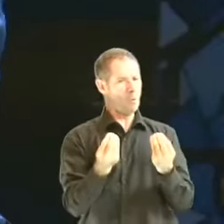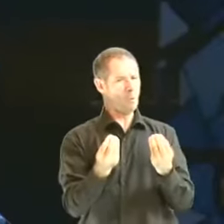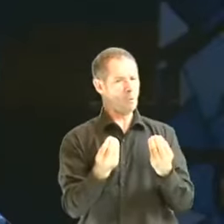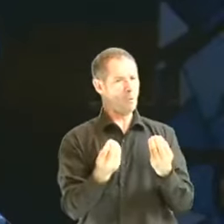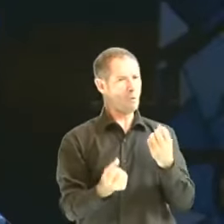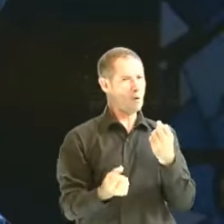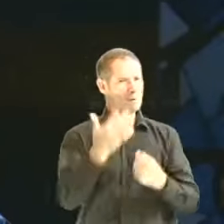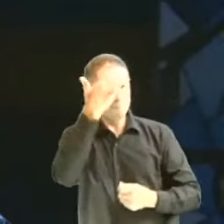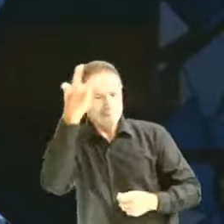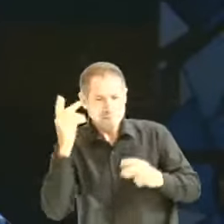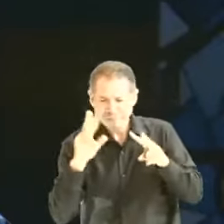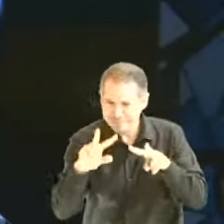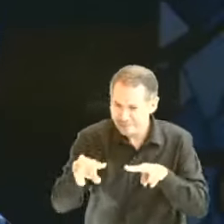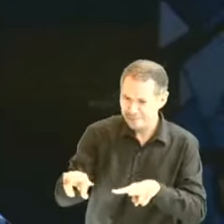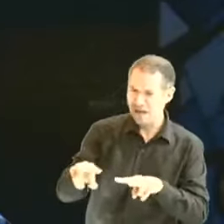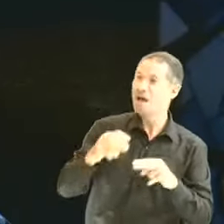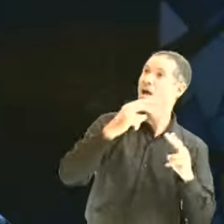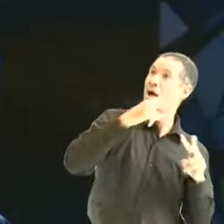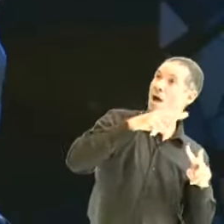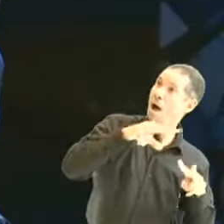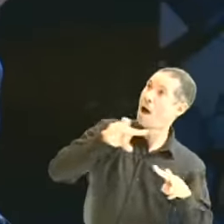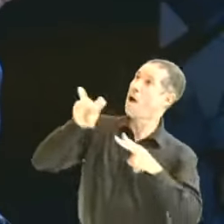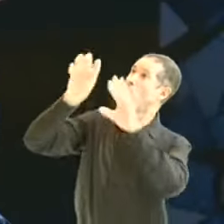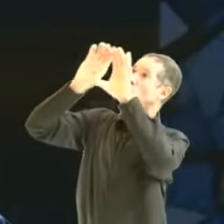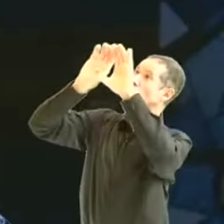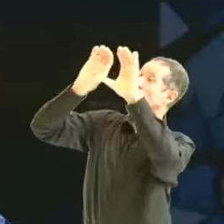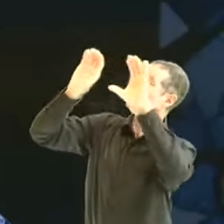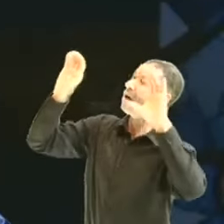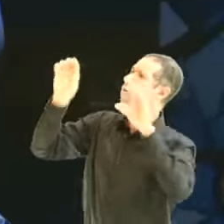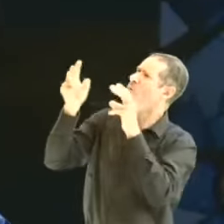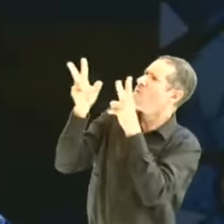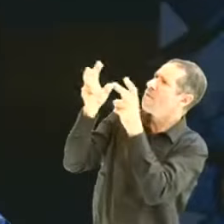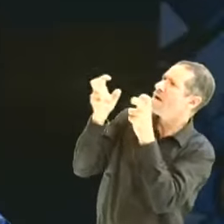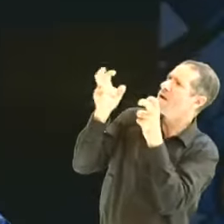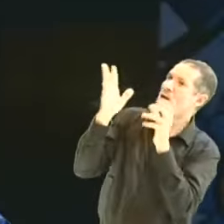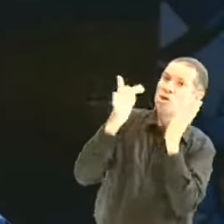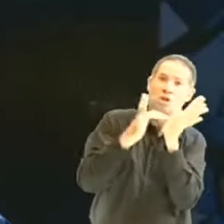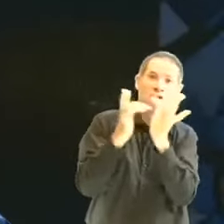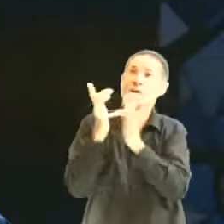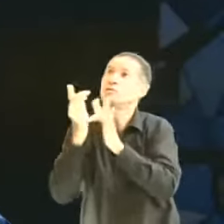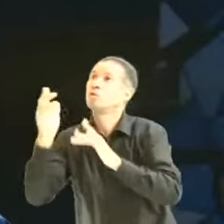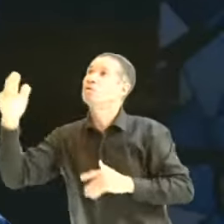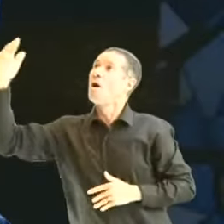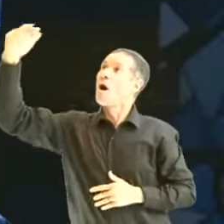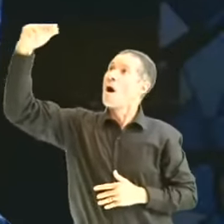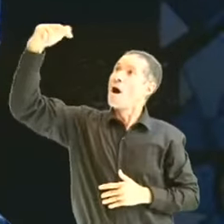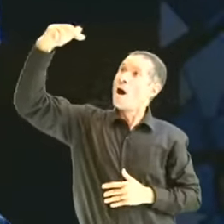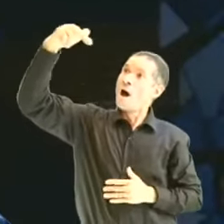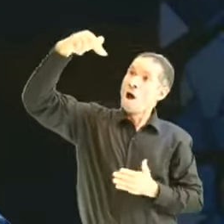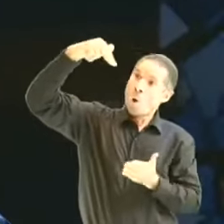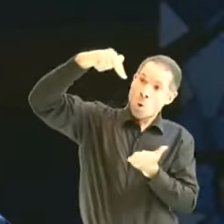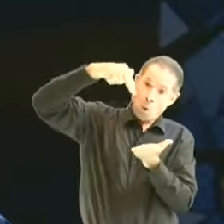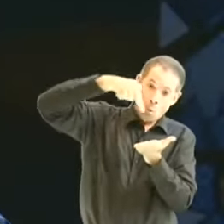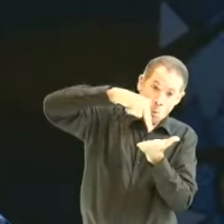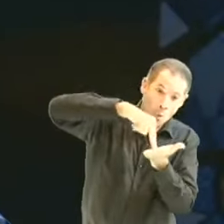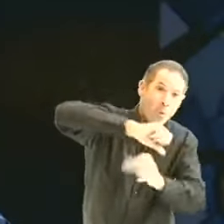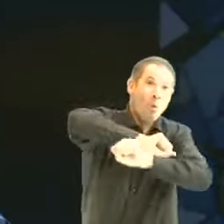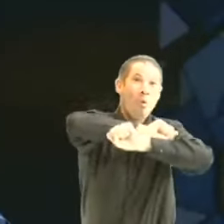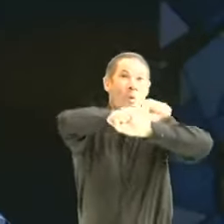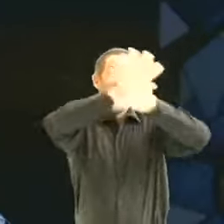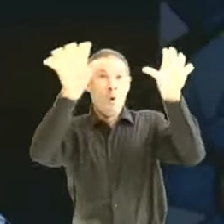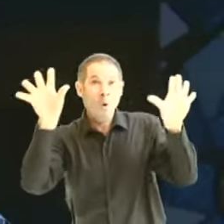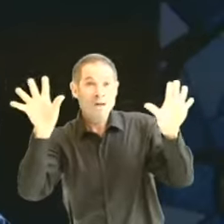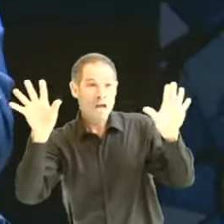isso? Mas você vai olhar para o céu e vai poder perceber Jesus descendo em glória, e todos